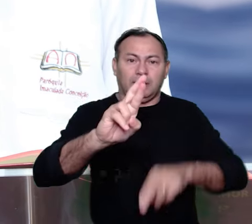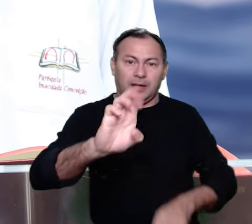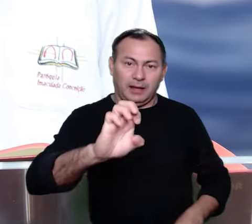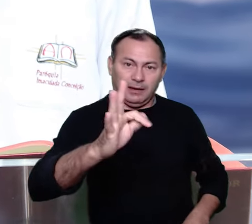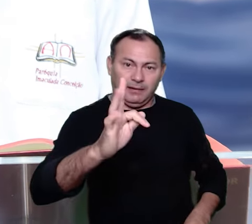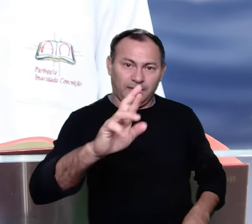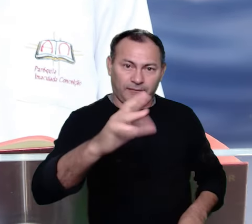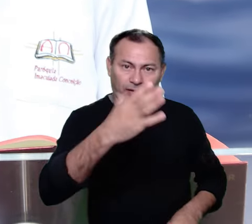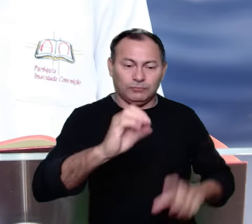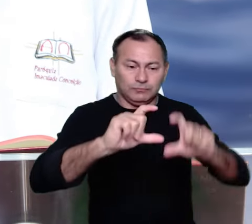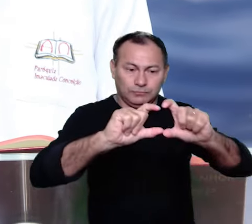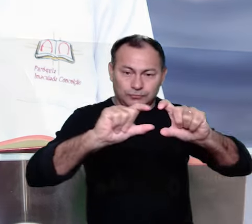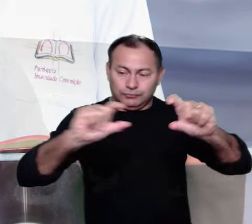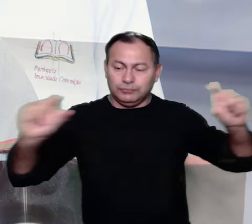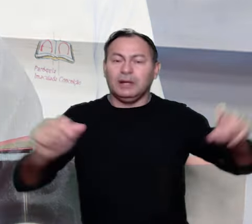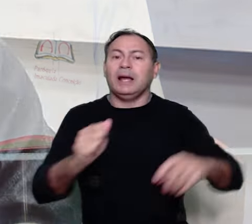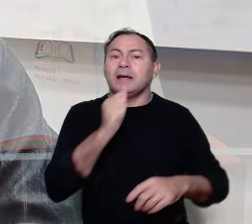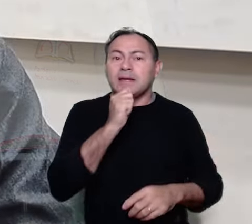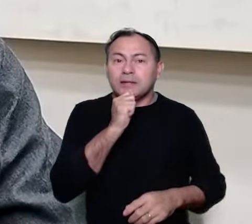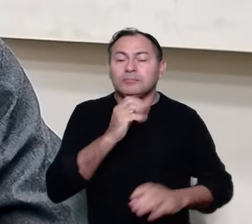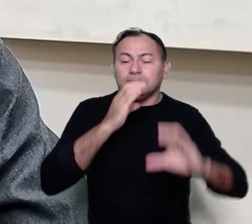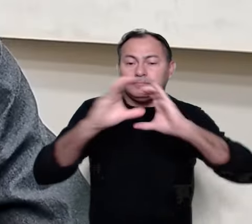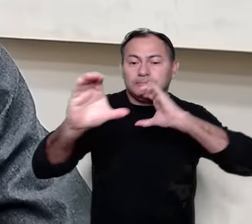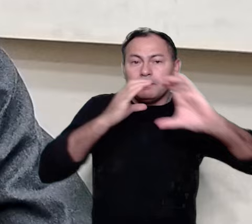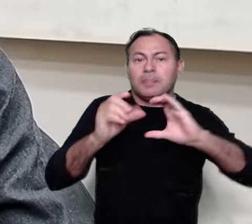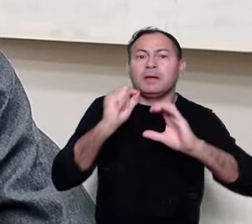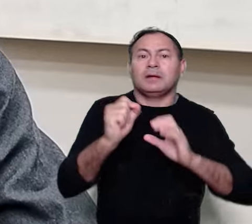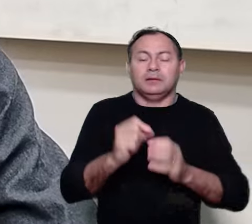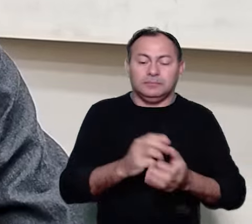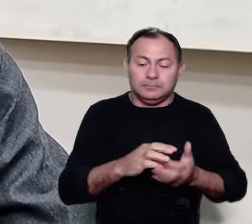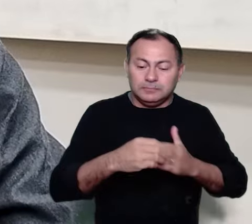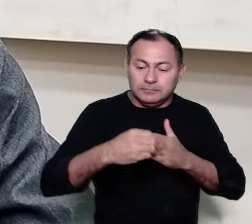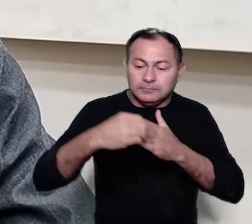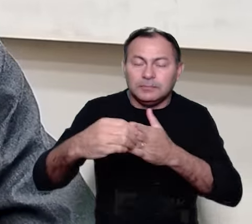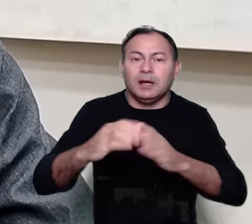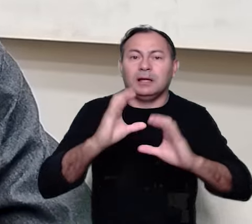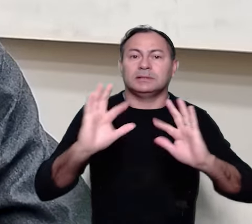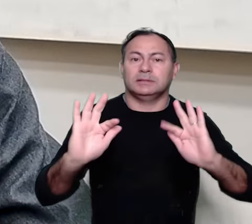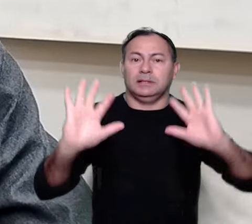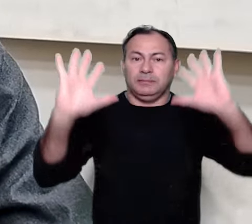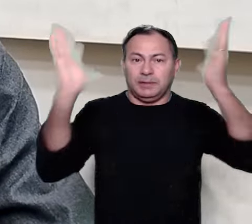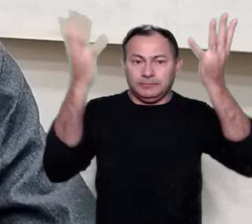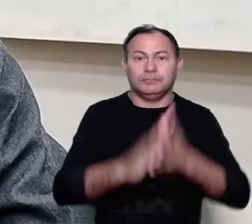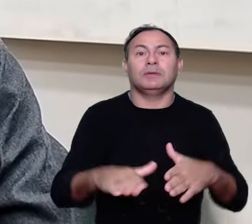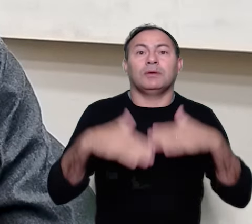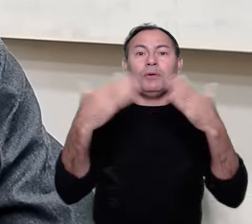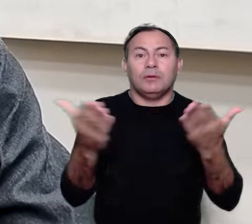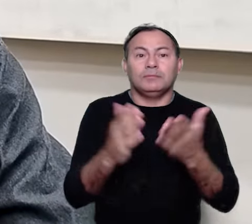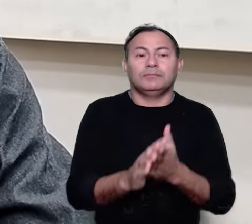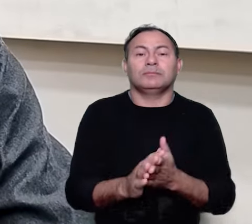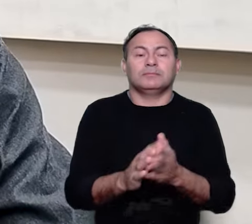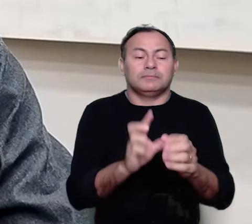refrão. Há ainda o canto de quem preside a celebração, ao qual são